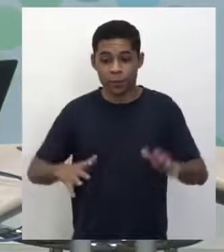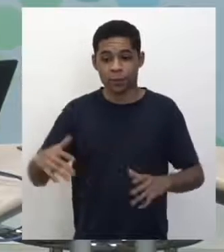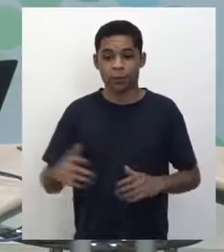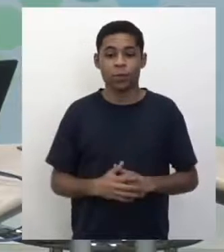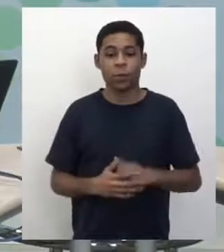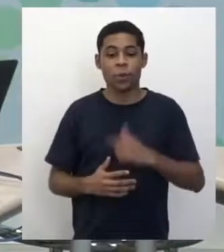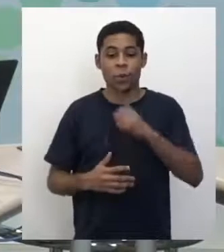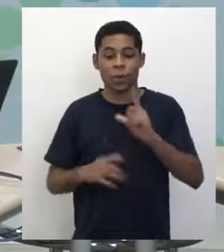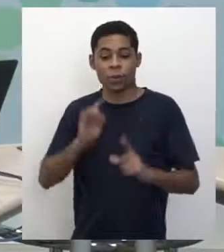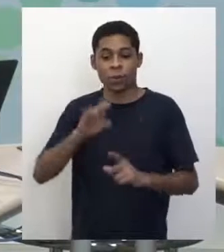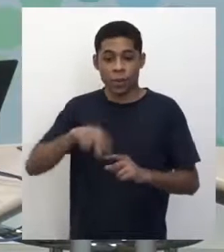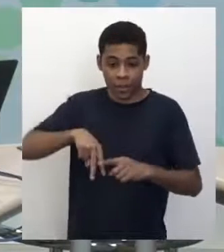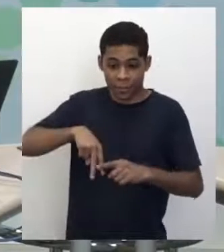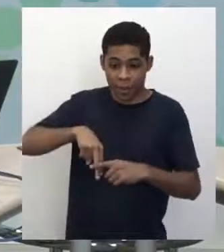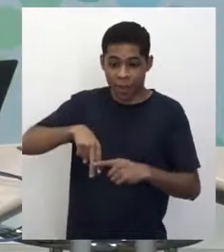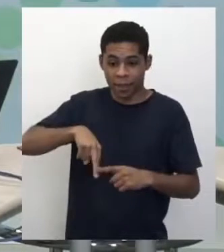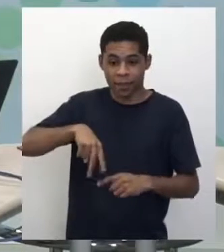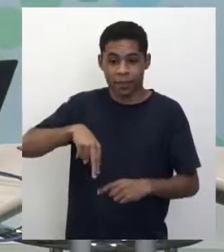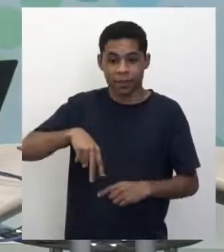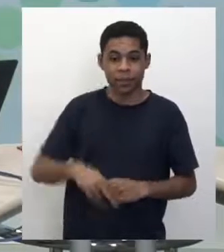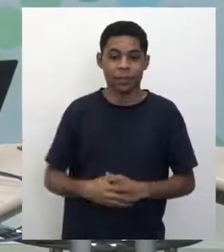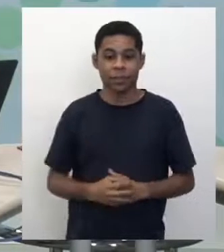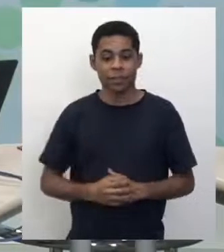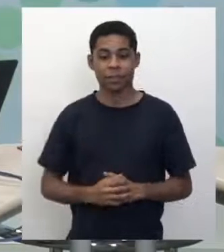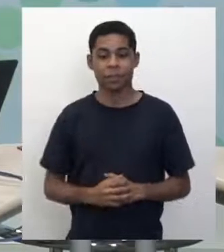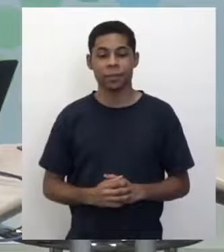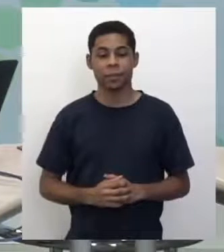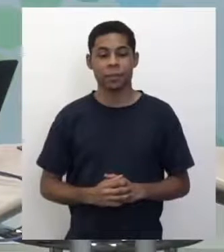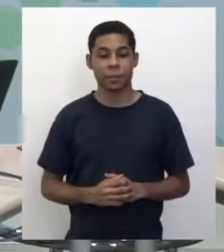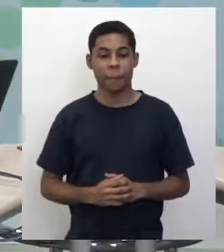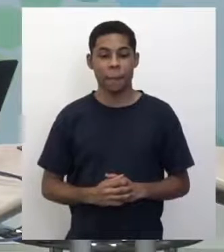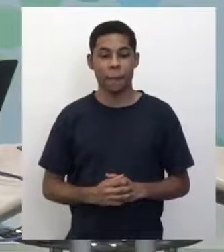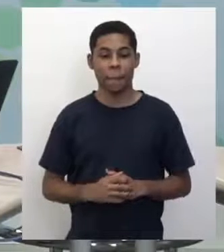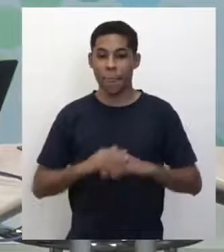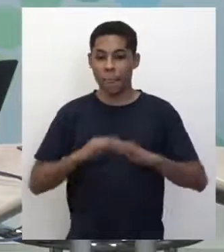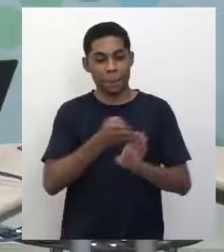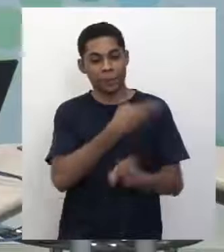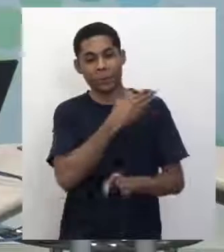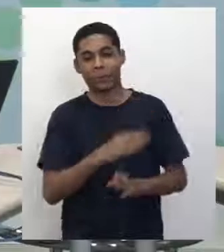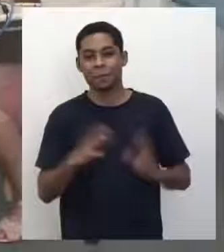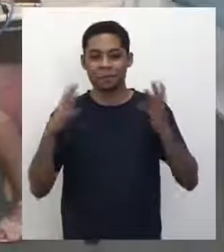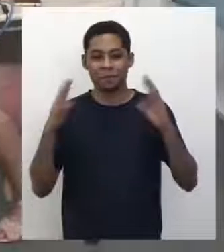o outro apenas as pernas. Ai, passou.